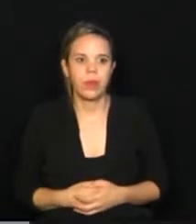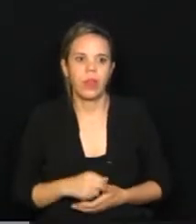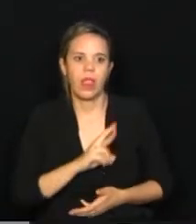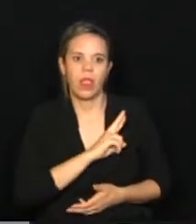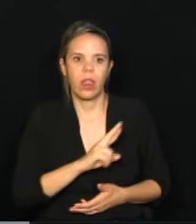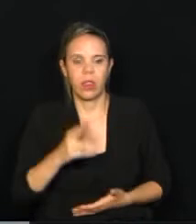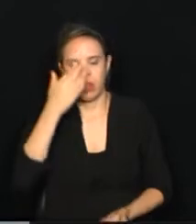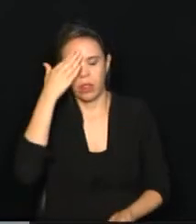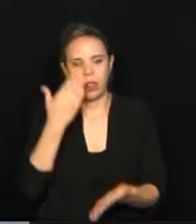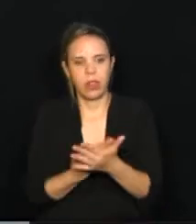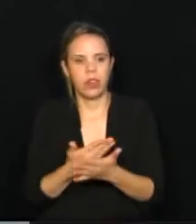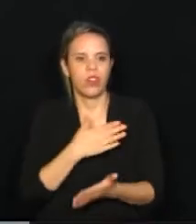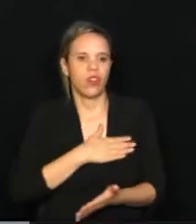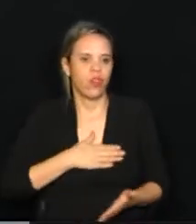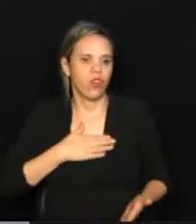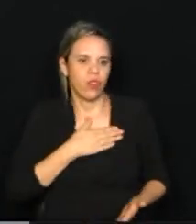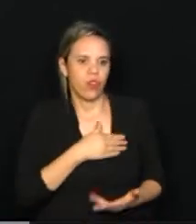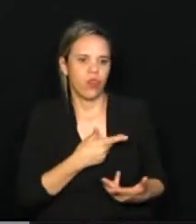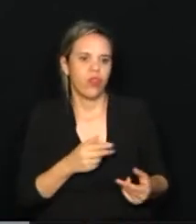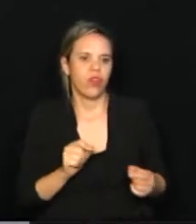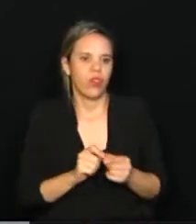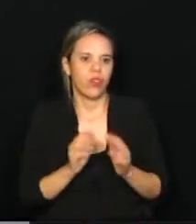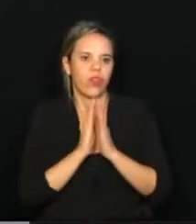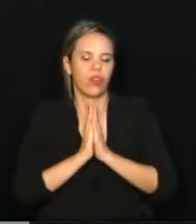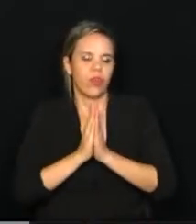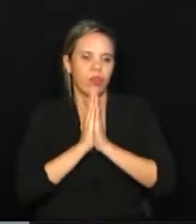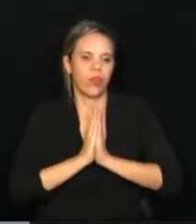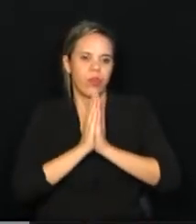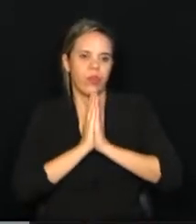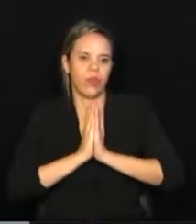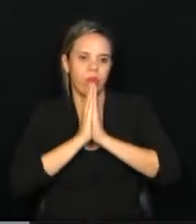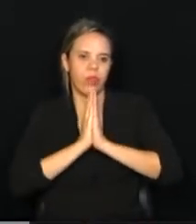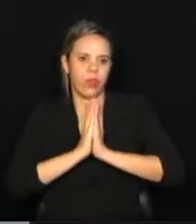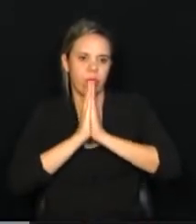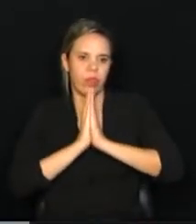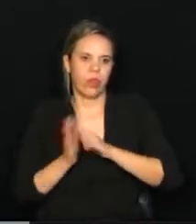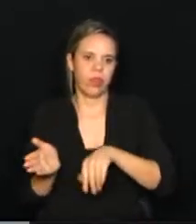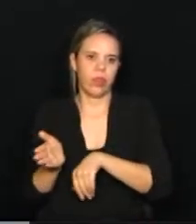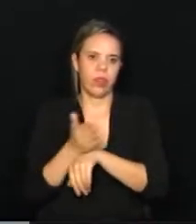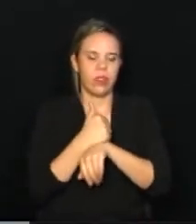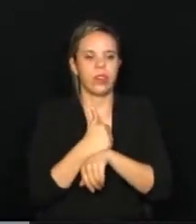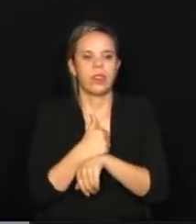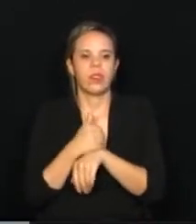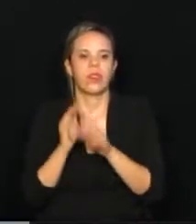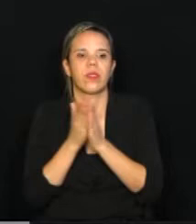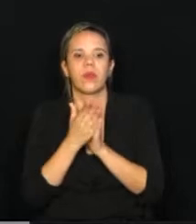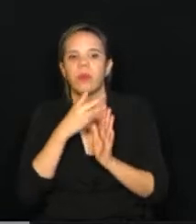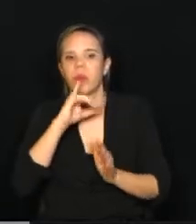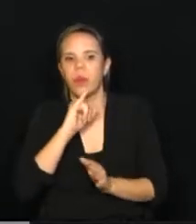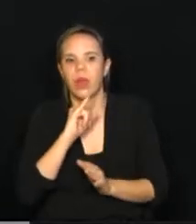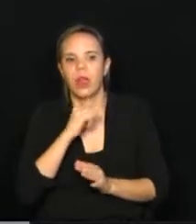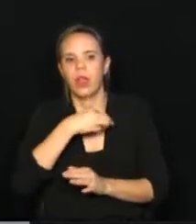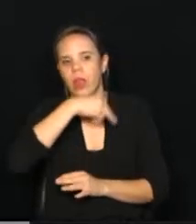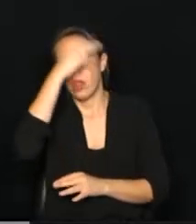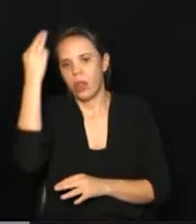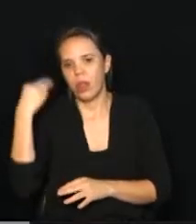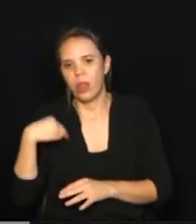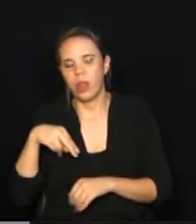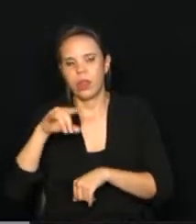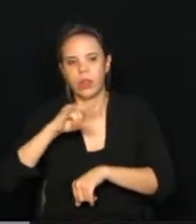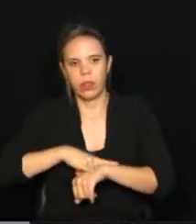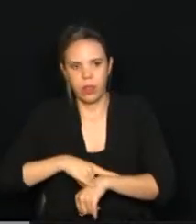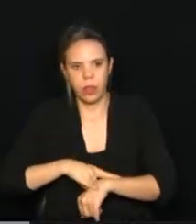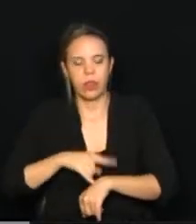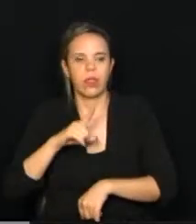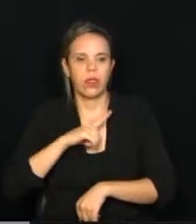religiosa, então eu gosto de rezar antes, né? Eu rezo meu Pai Nosso, minha Ave Maria no vestiário mesmo. Tem